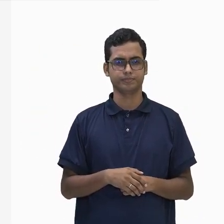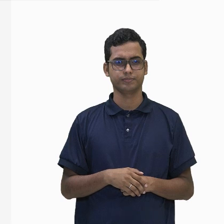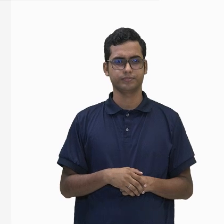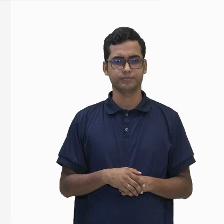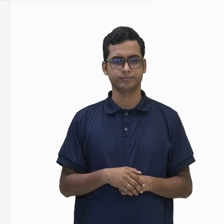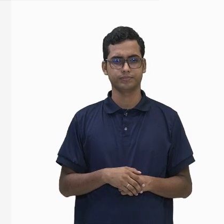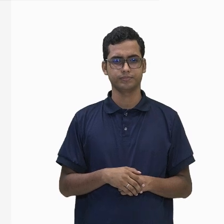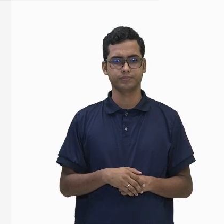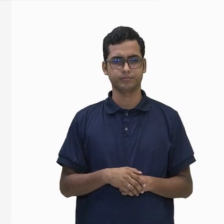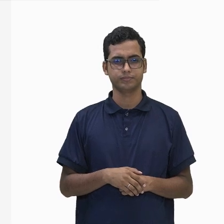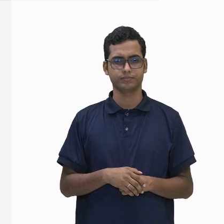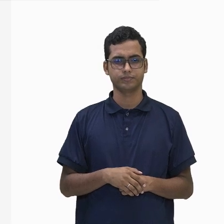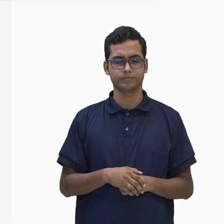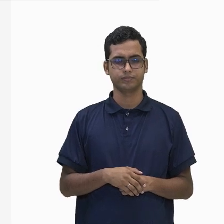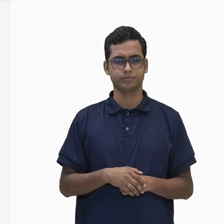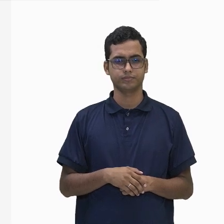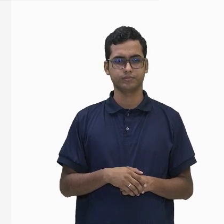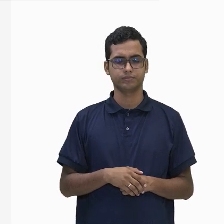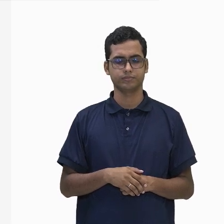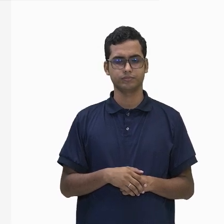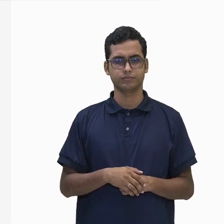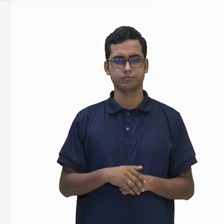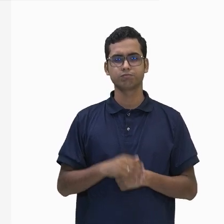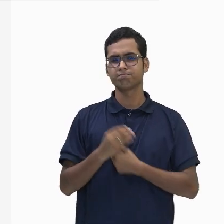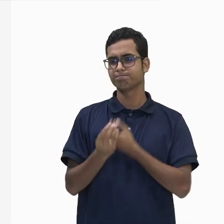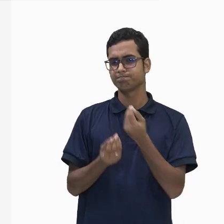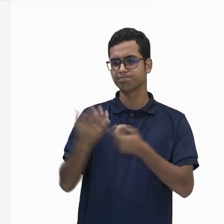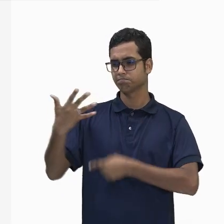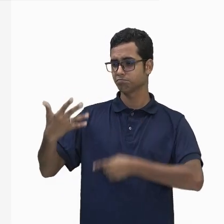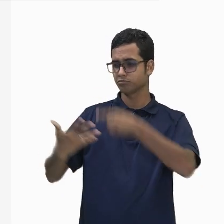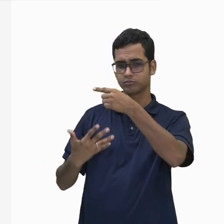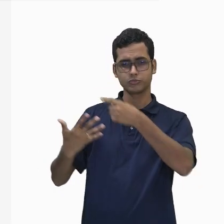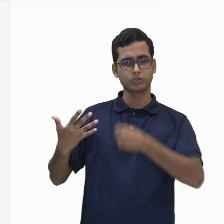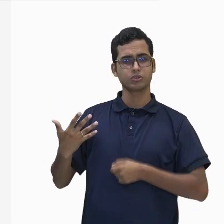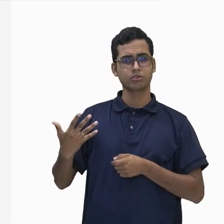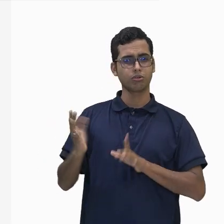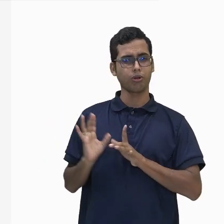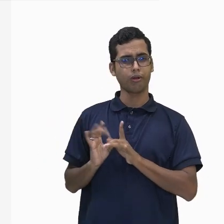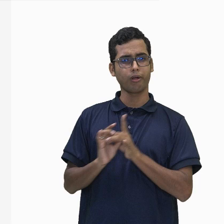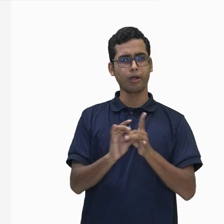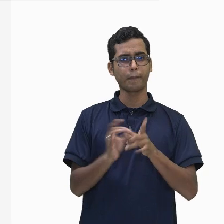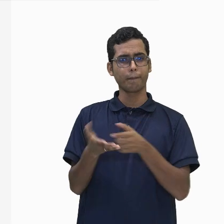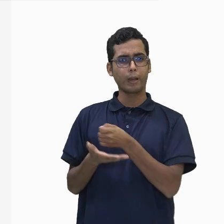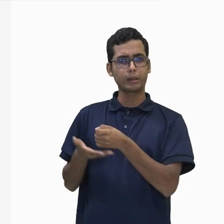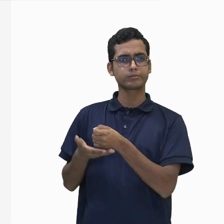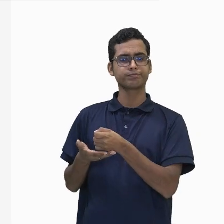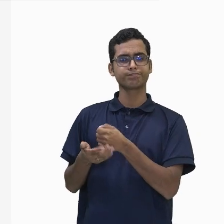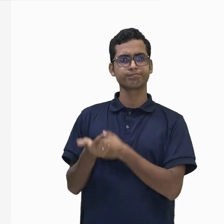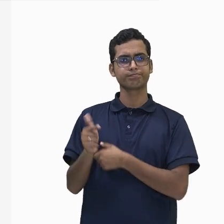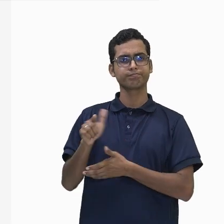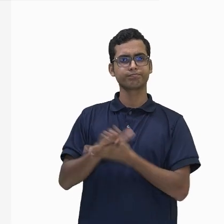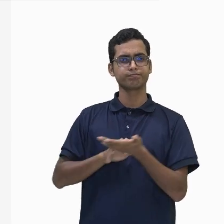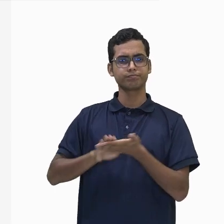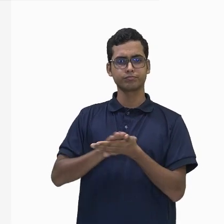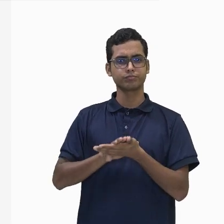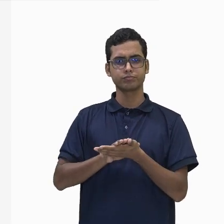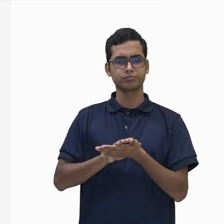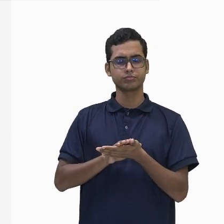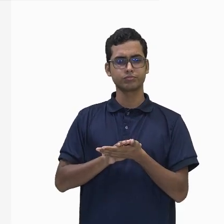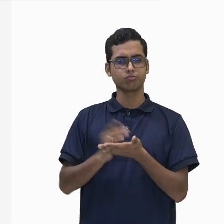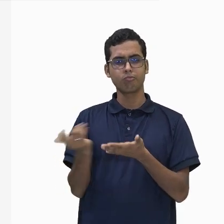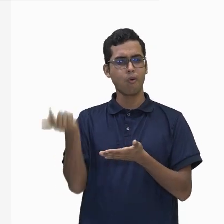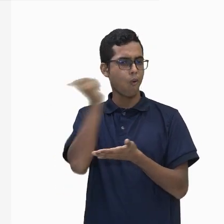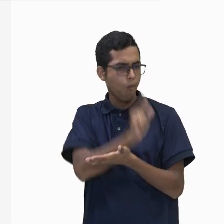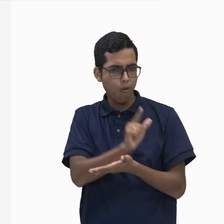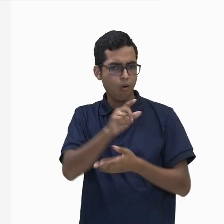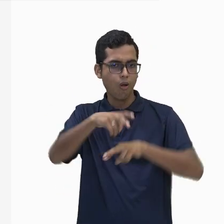valores sociopolíticos, eles ficaram o quê? Sem consistência. Não se sustentam